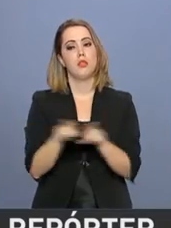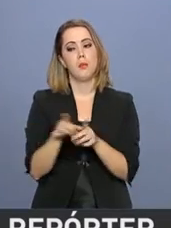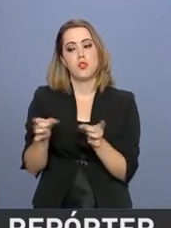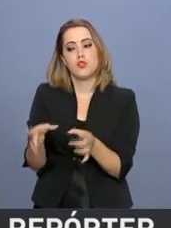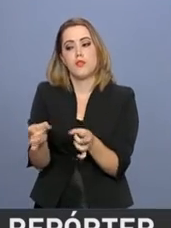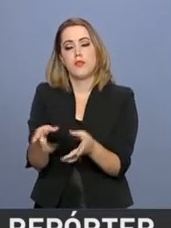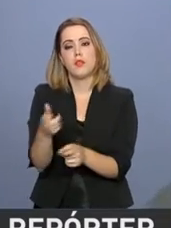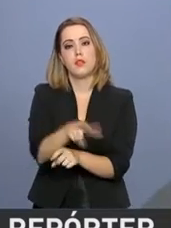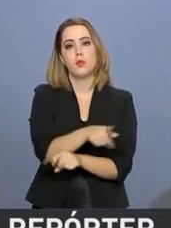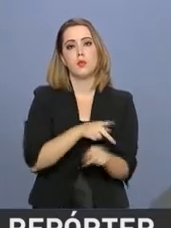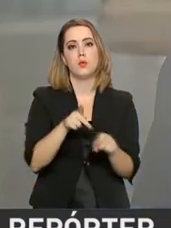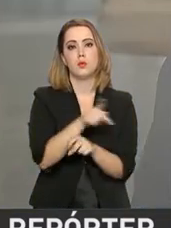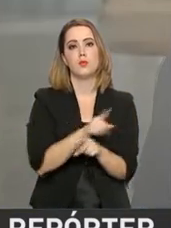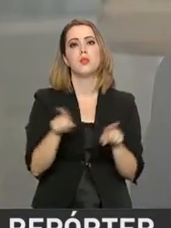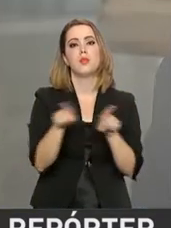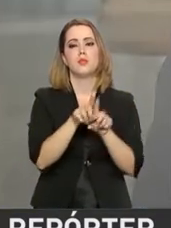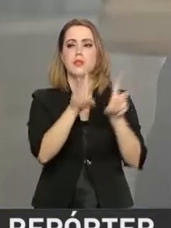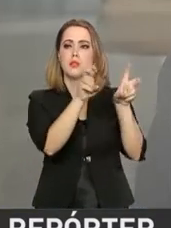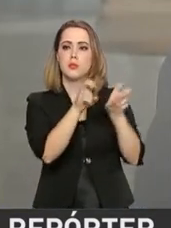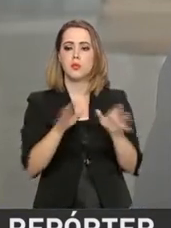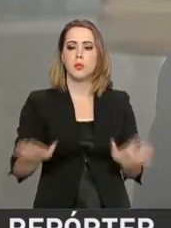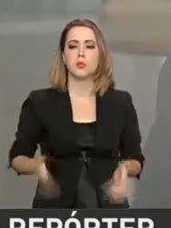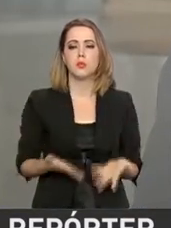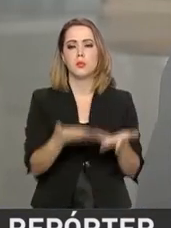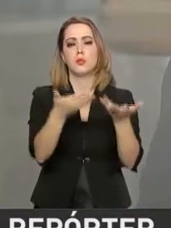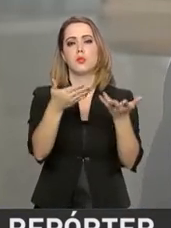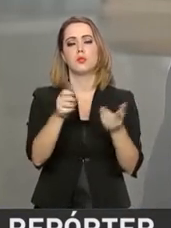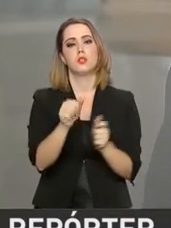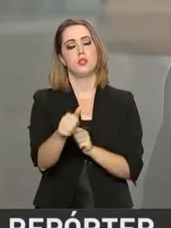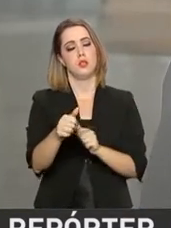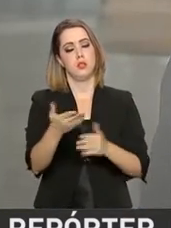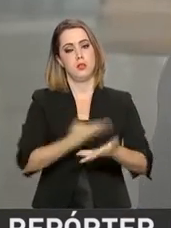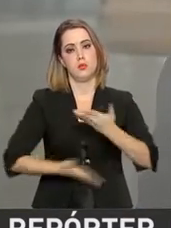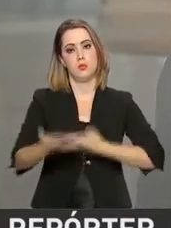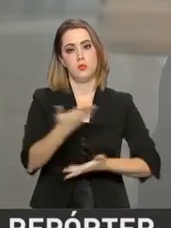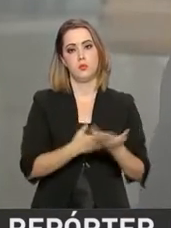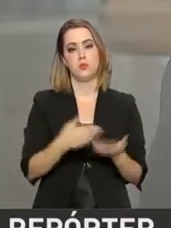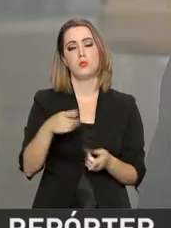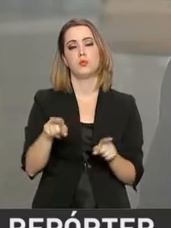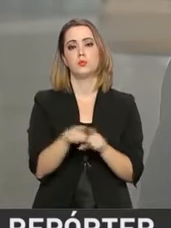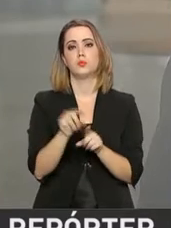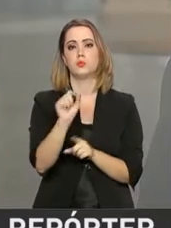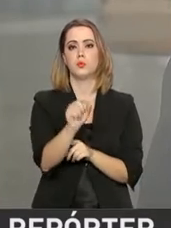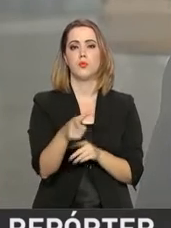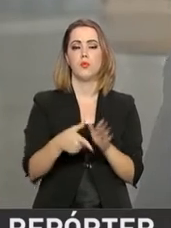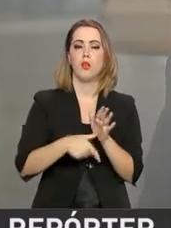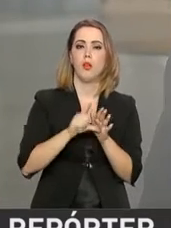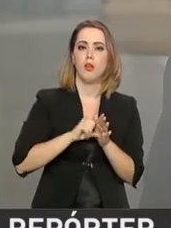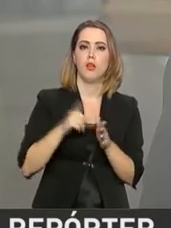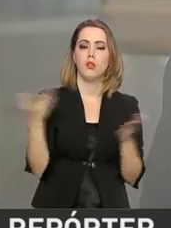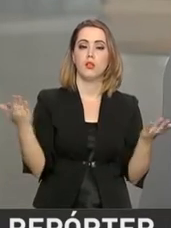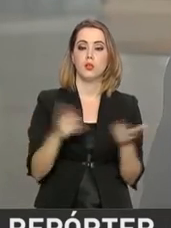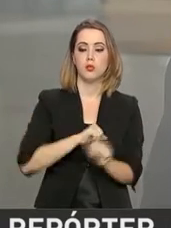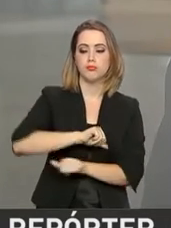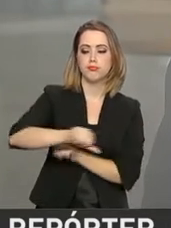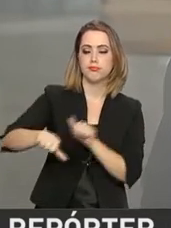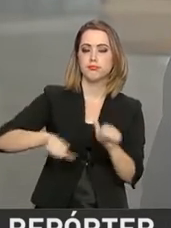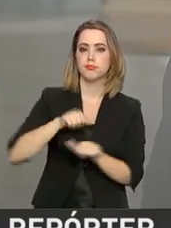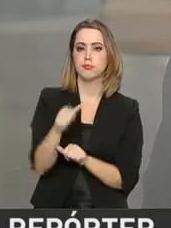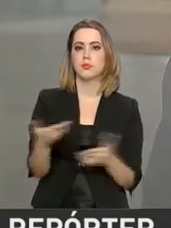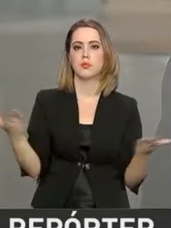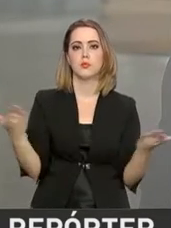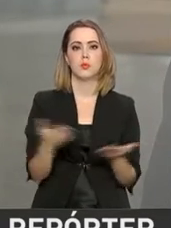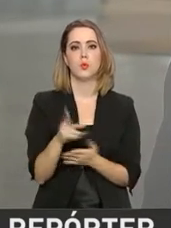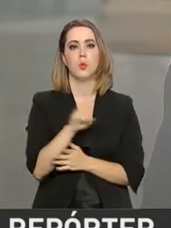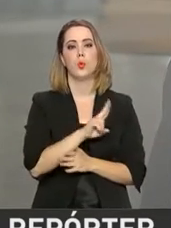do ambiente de negócios. Esse fórum é o novo formato das antigas câmaras setoriais que foram recriadas pelo governo com